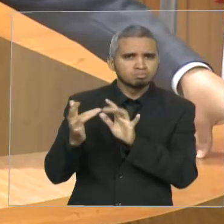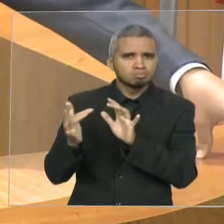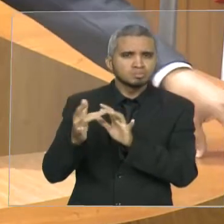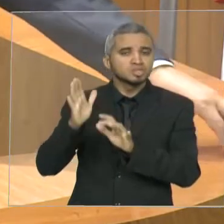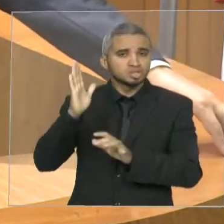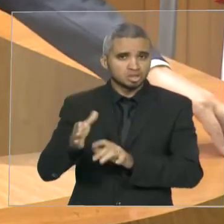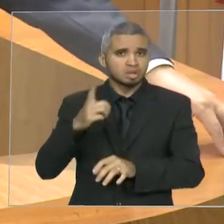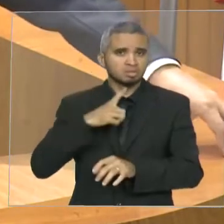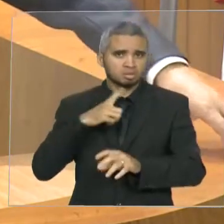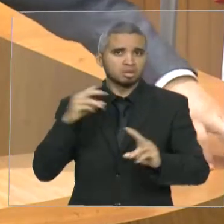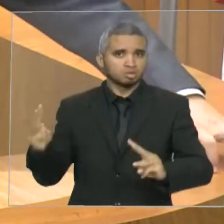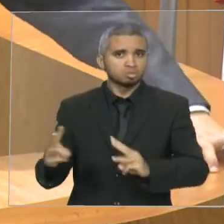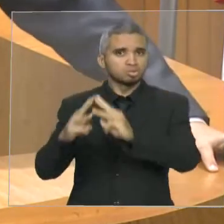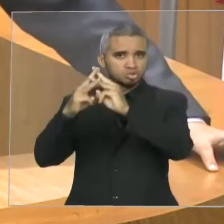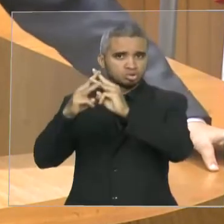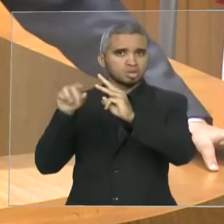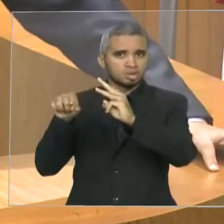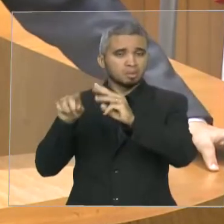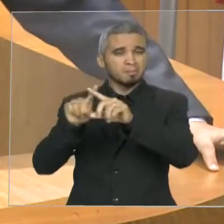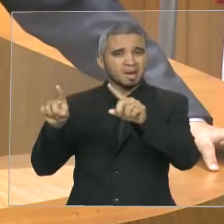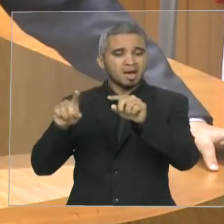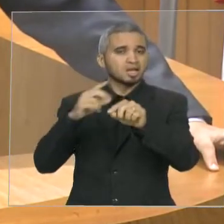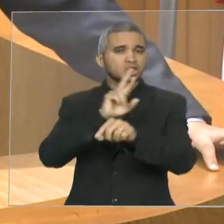museu lá, mas não é histórico,